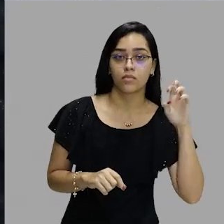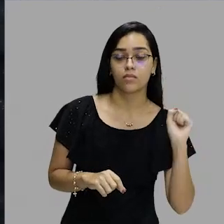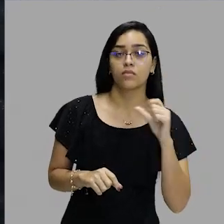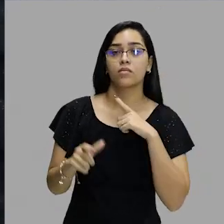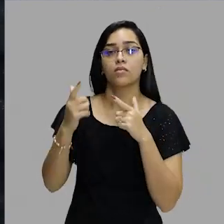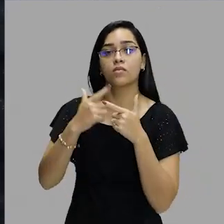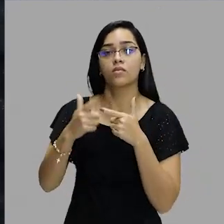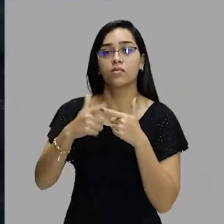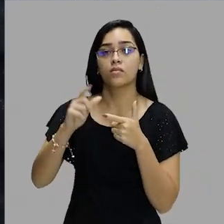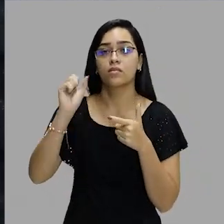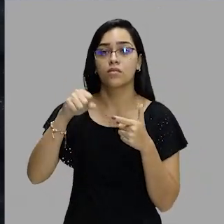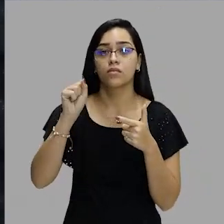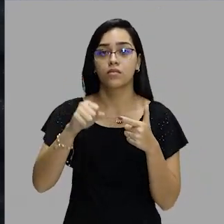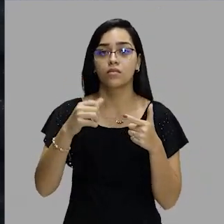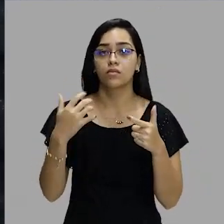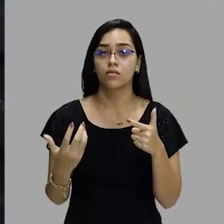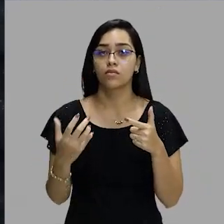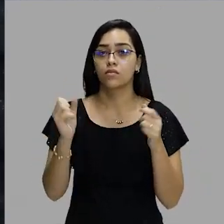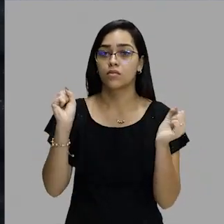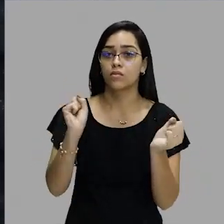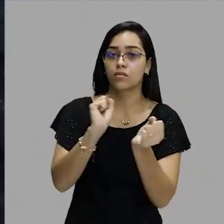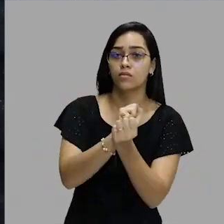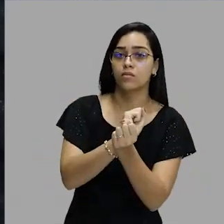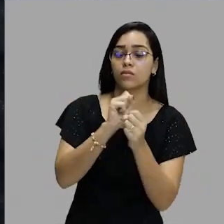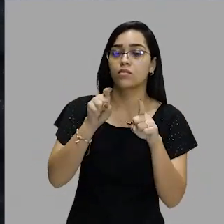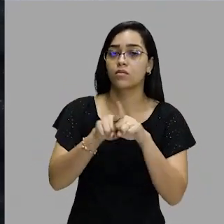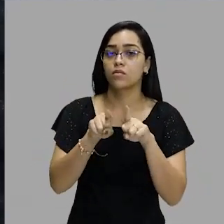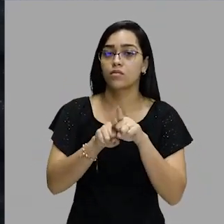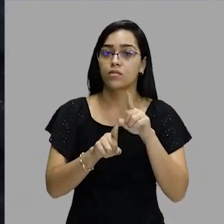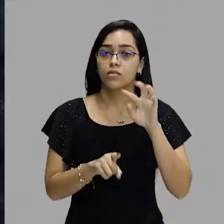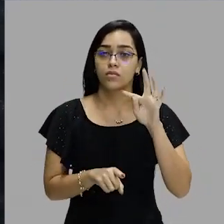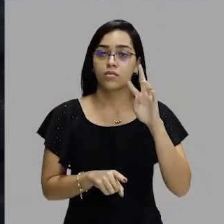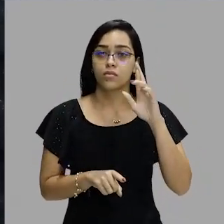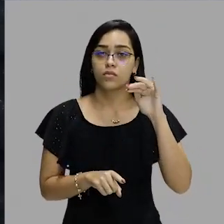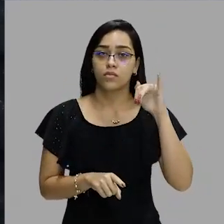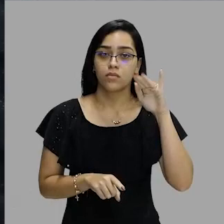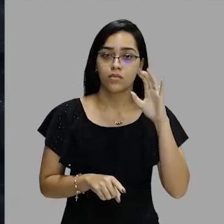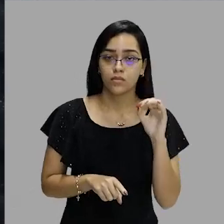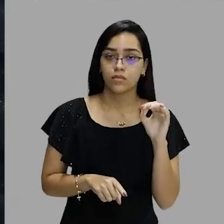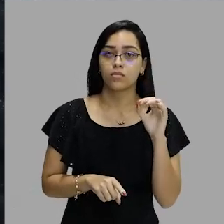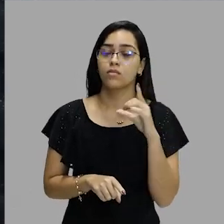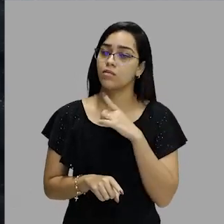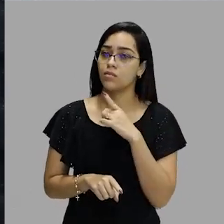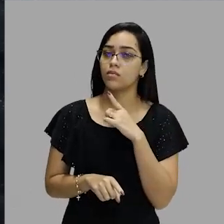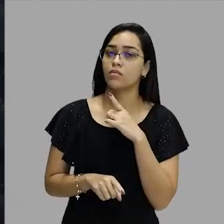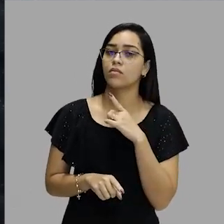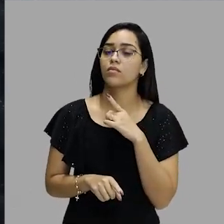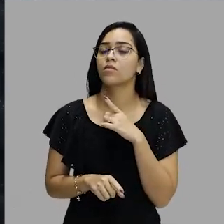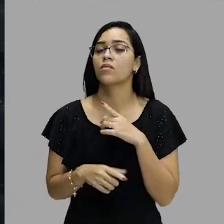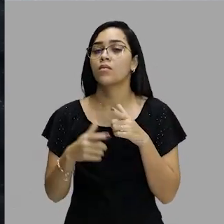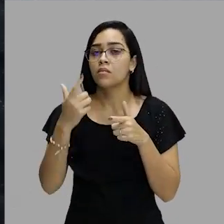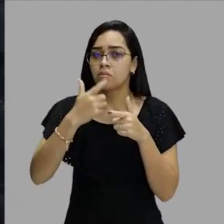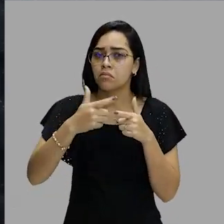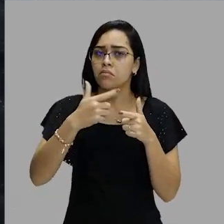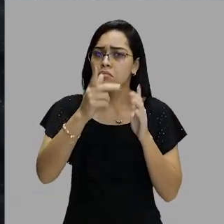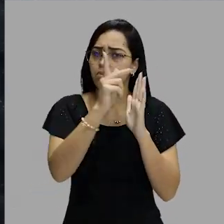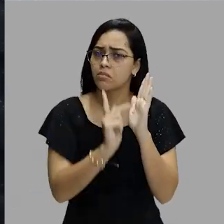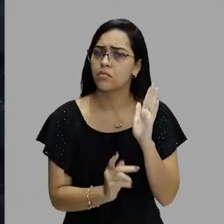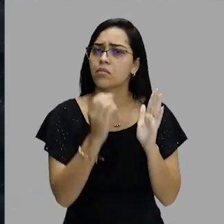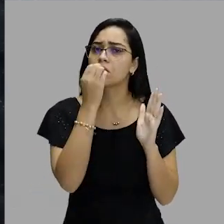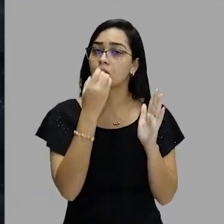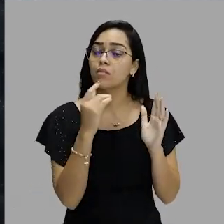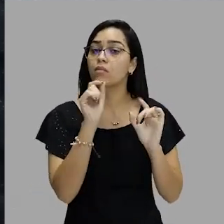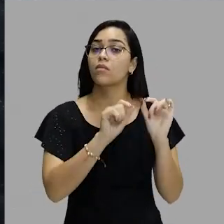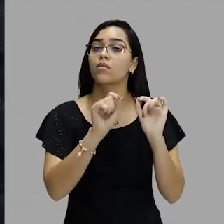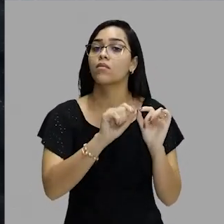problema de escravidão, do tráfico de negros com a produção de Navio Negreiro, um poema belíssimo, onde